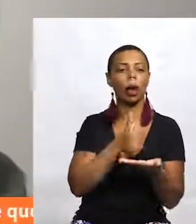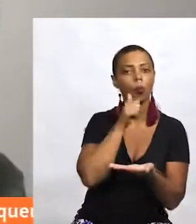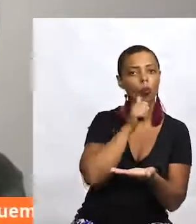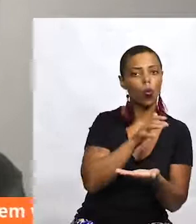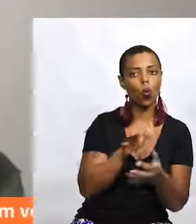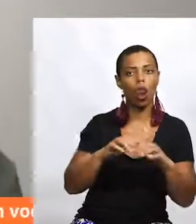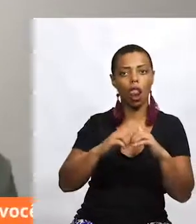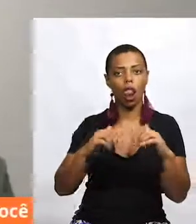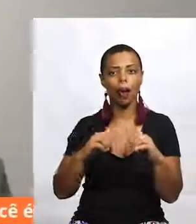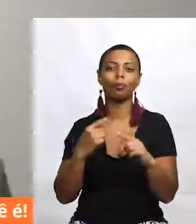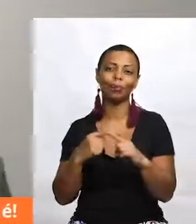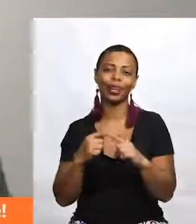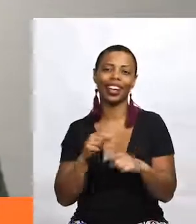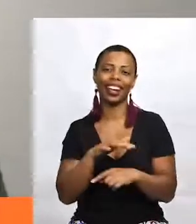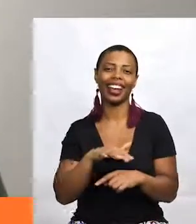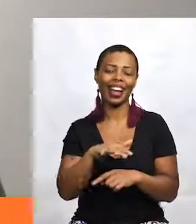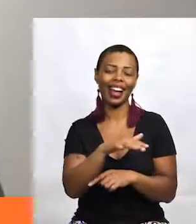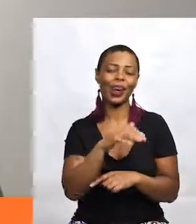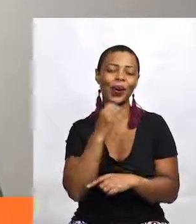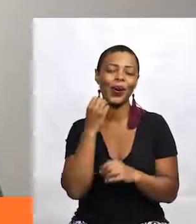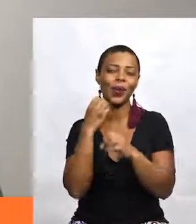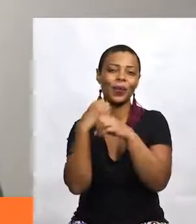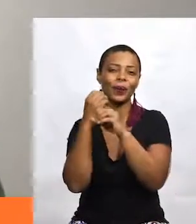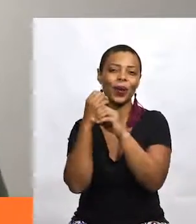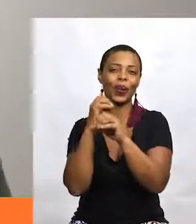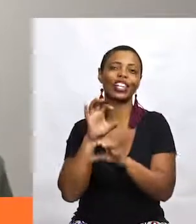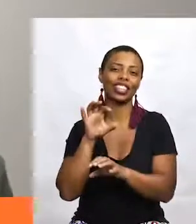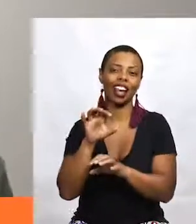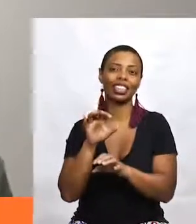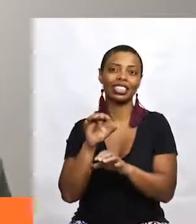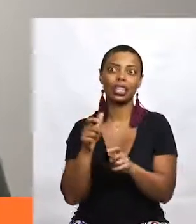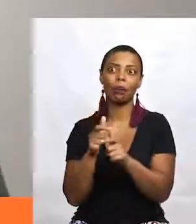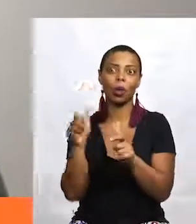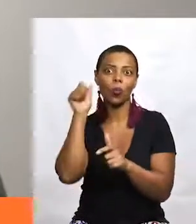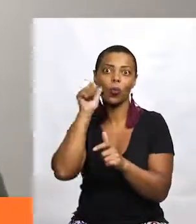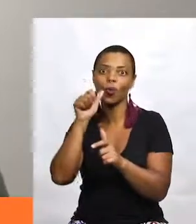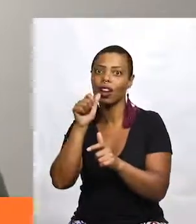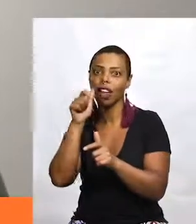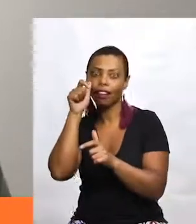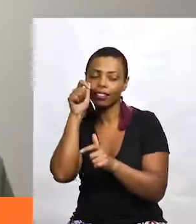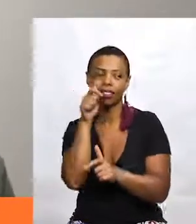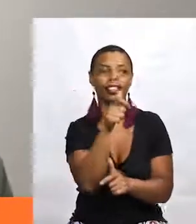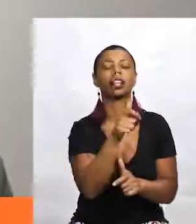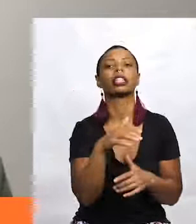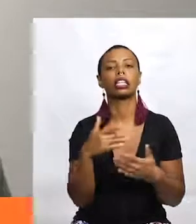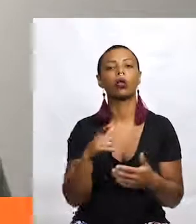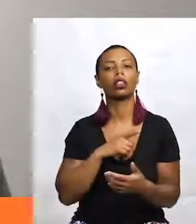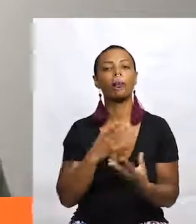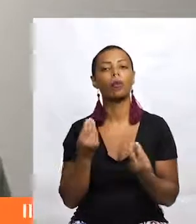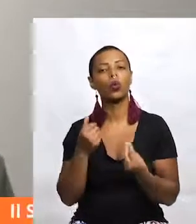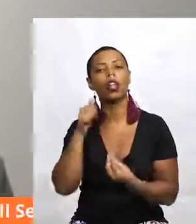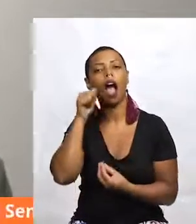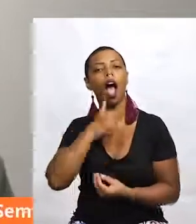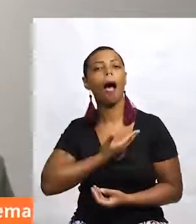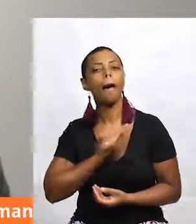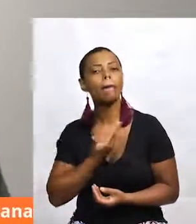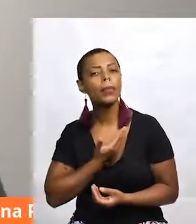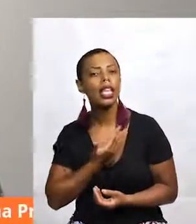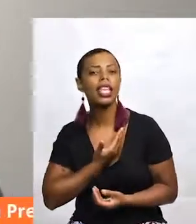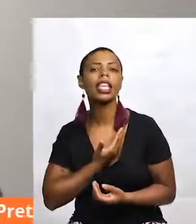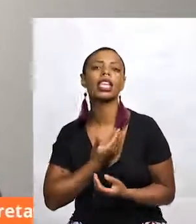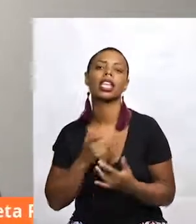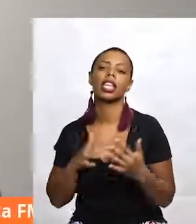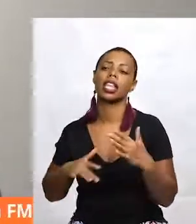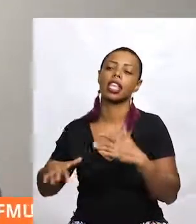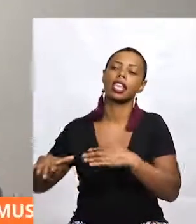a biologia, né, chama bastante o público feminino. E, então, eu tinha bastante amigos, tinha bastante... Foi uma época que eu